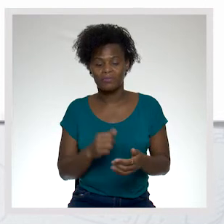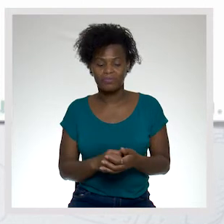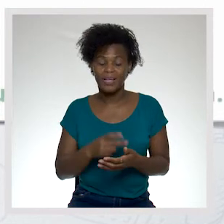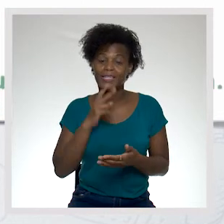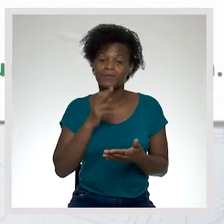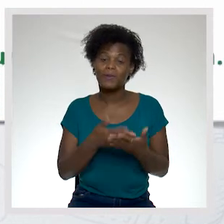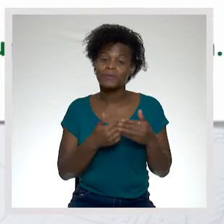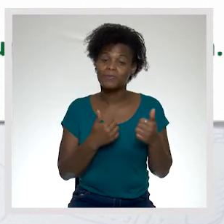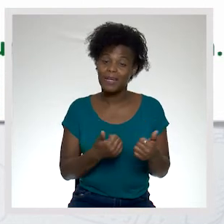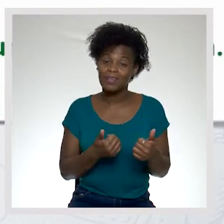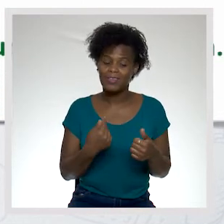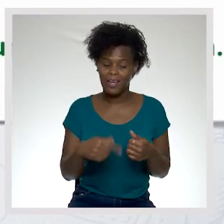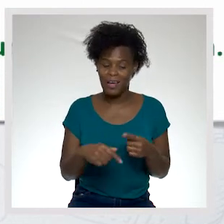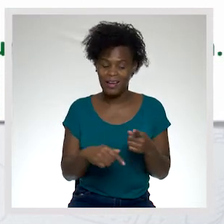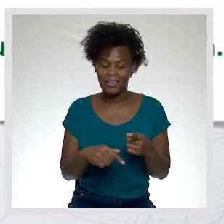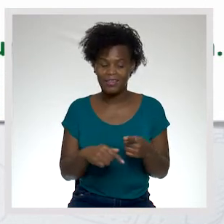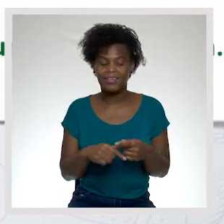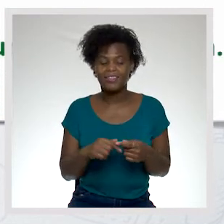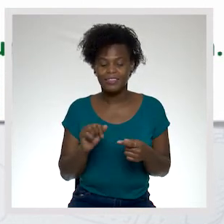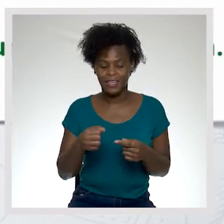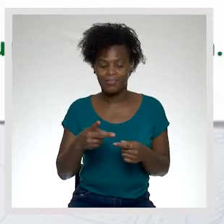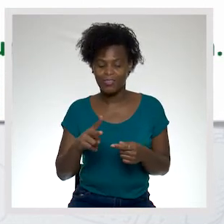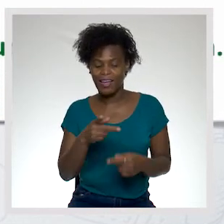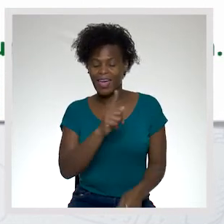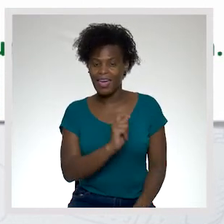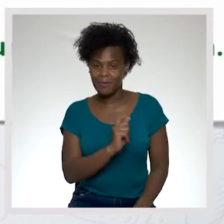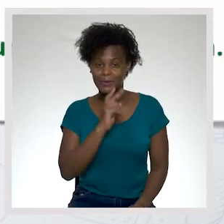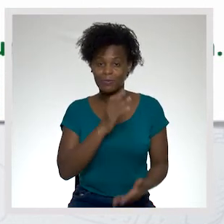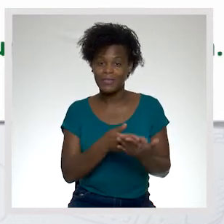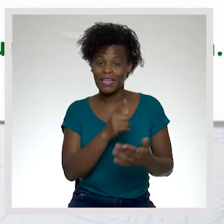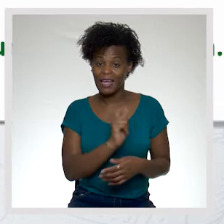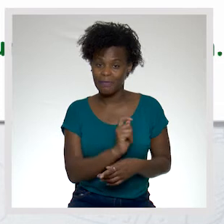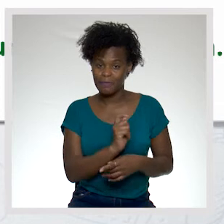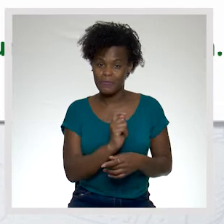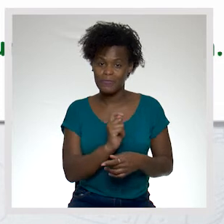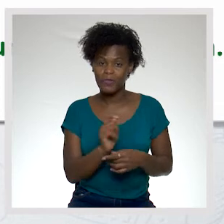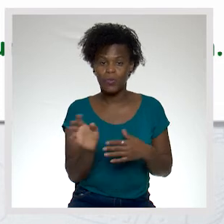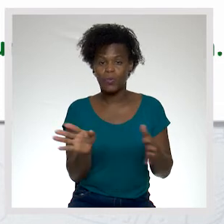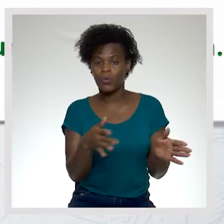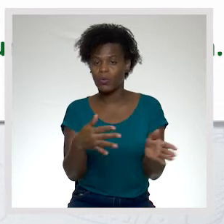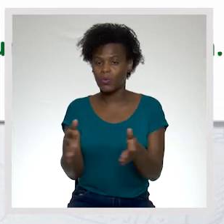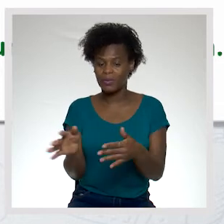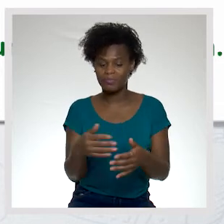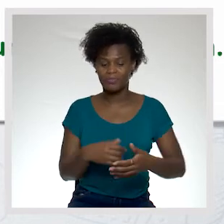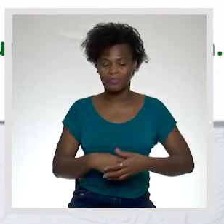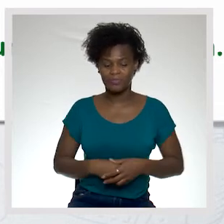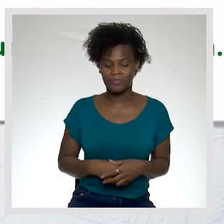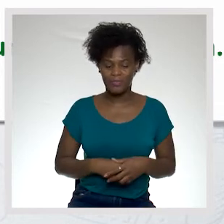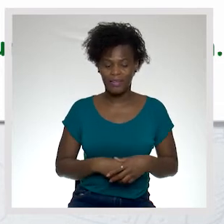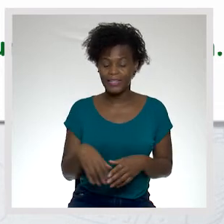é a alternativa é vento. A